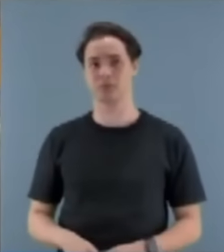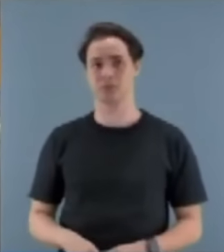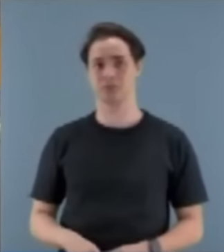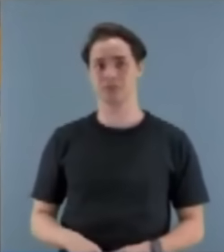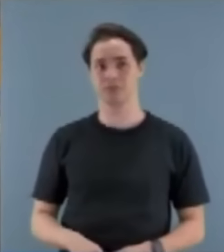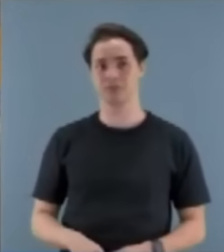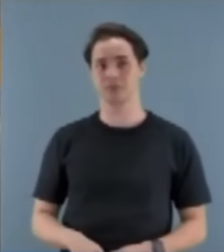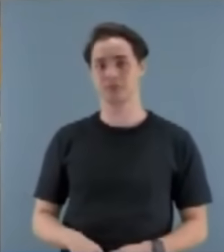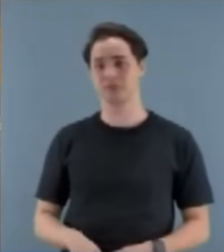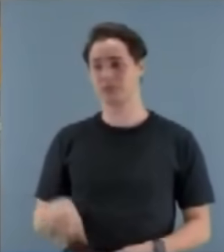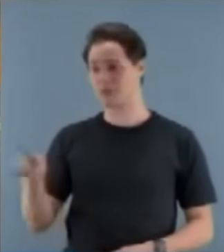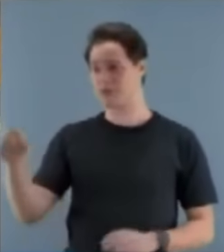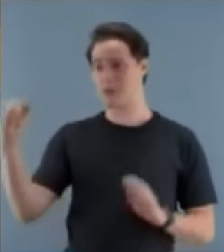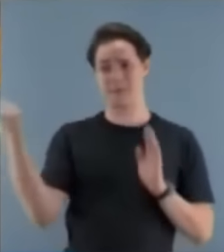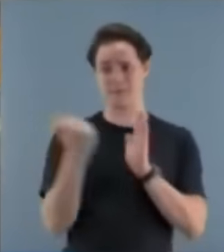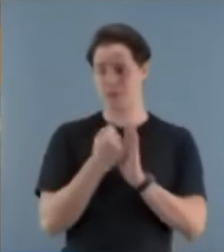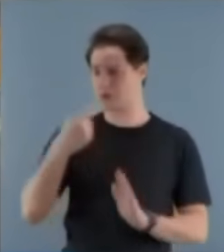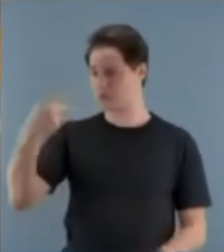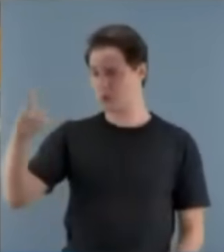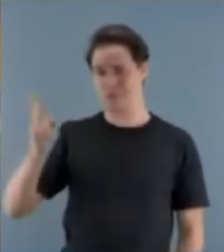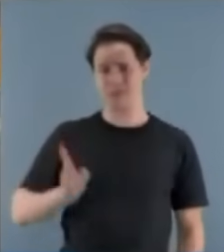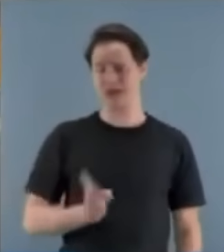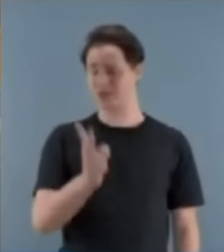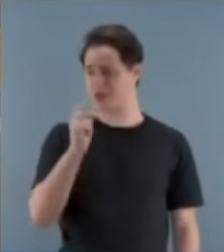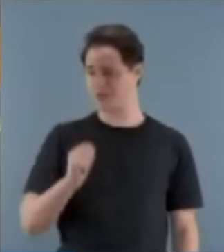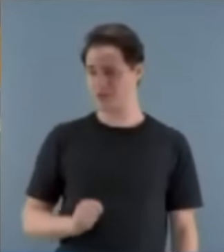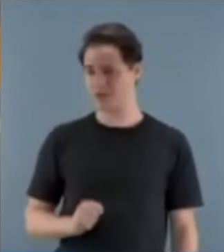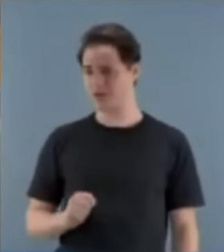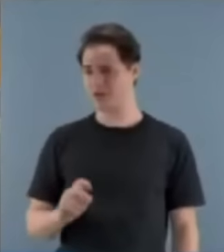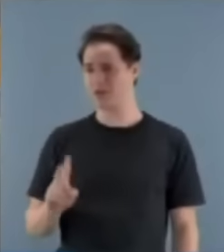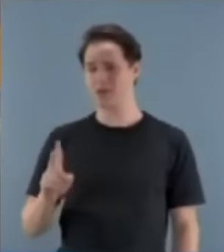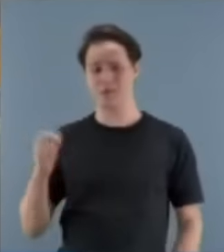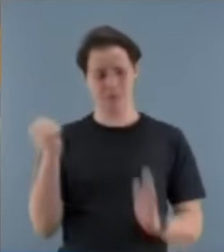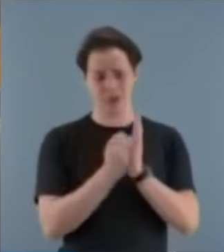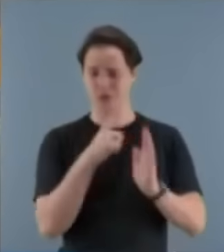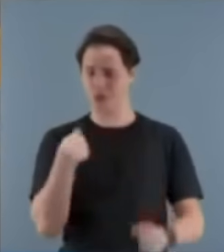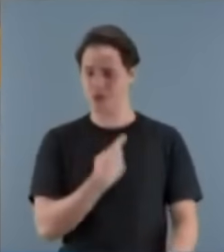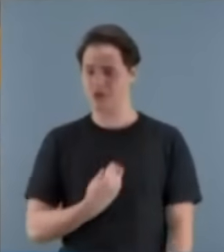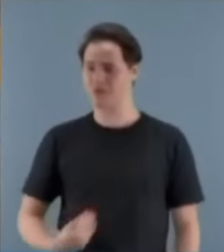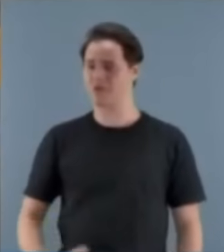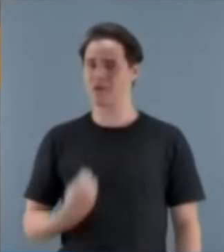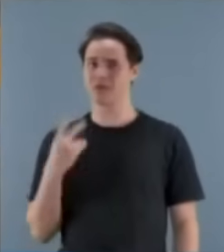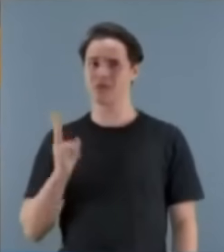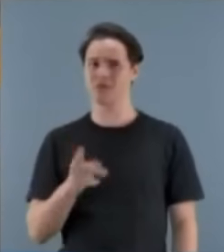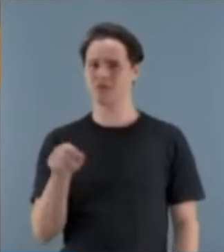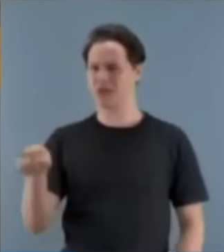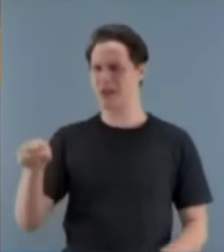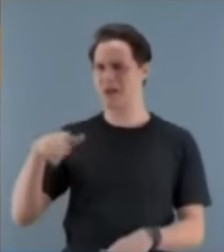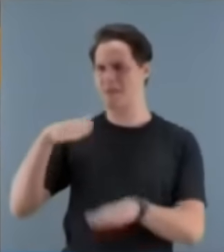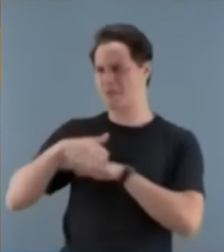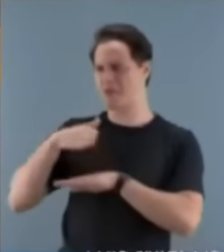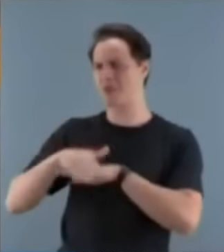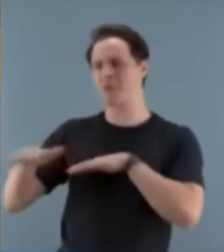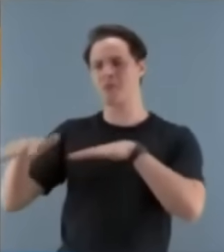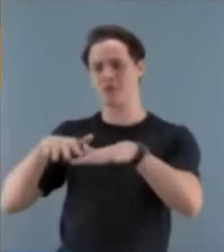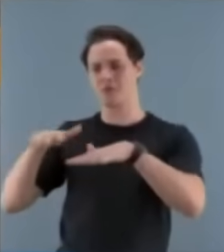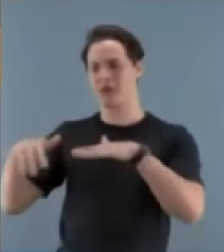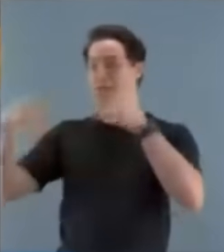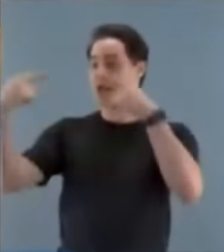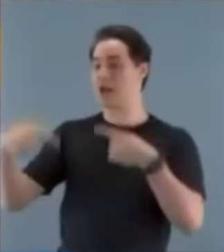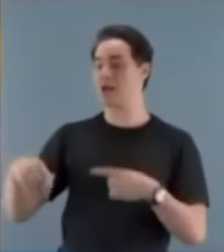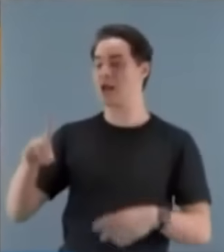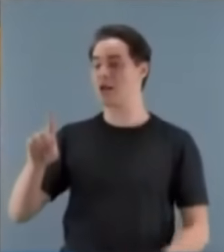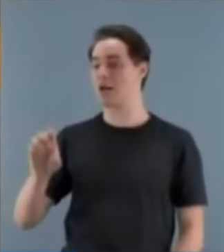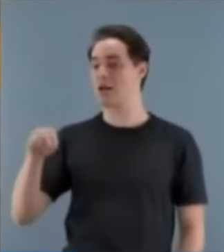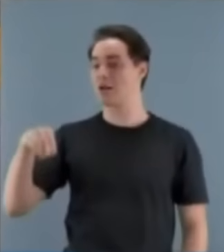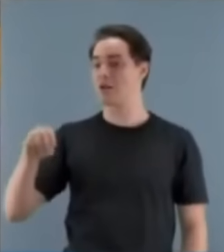Isso vai ficar eternizado na vida do senhor, como vai ficar nas nossas vidas, participar de movimento antidemocrático. As instituições, elas